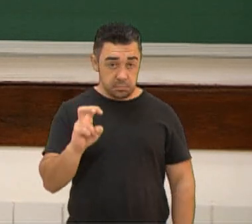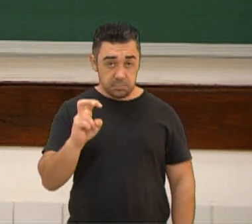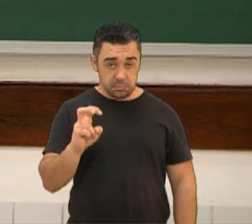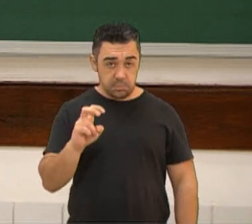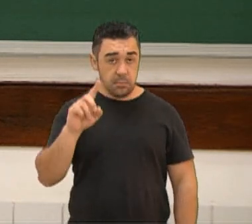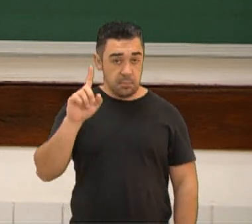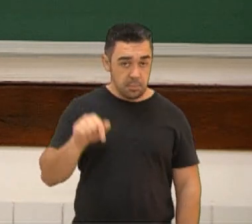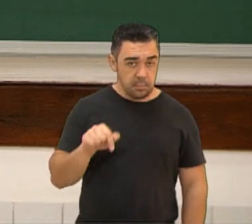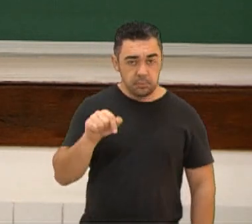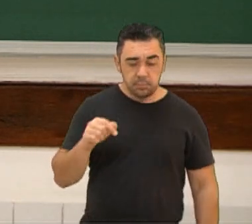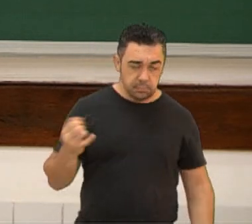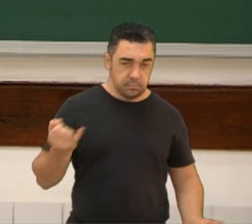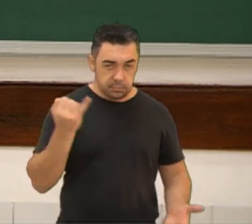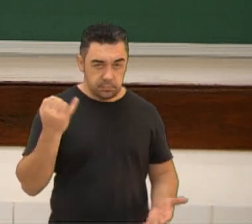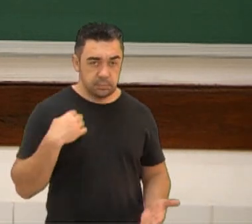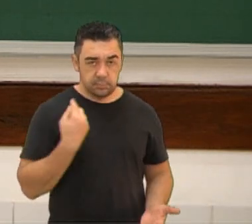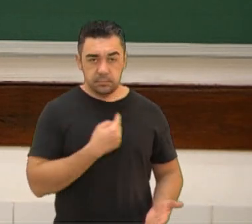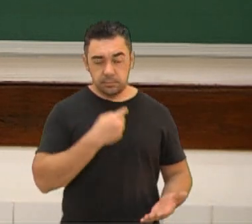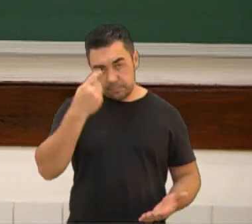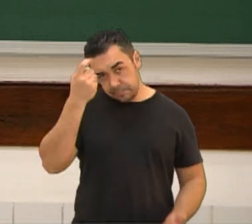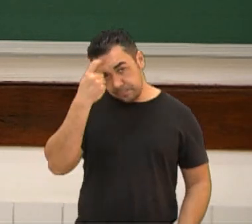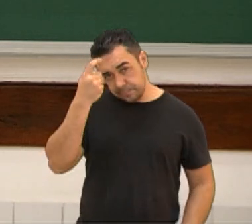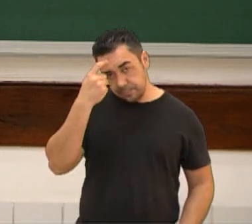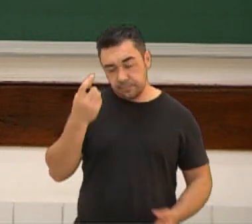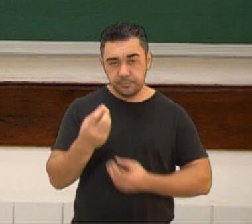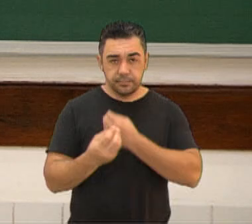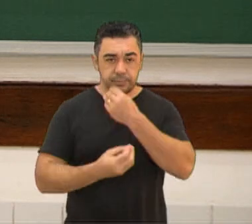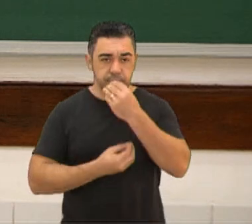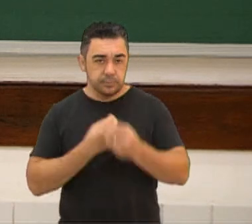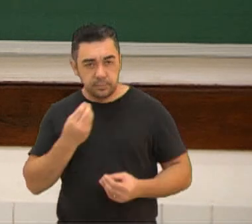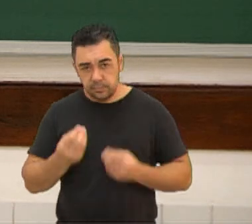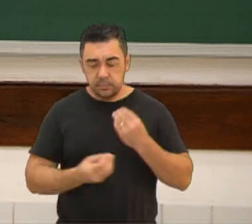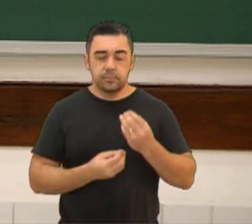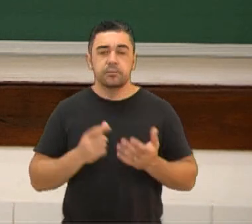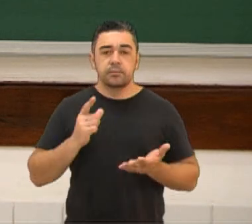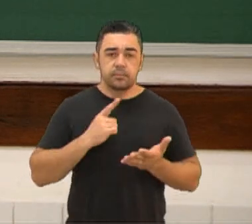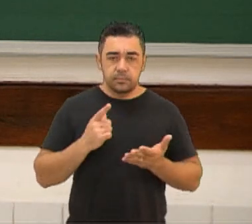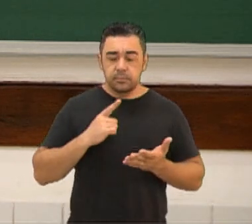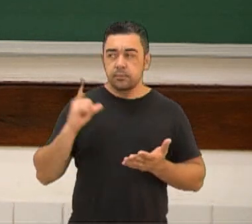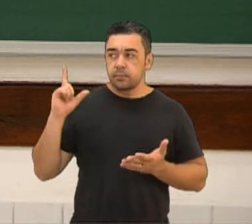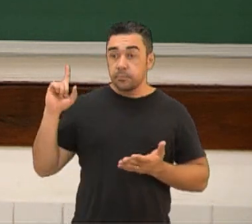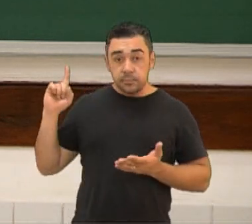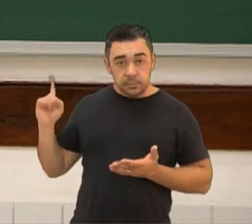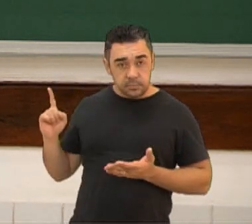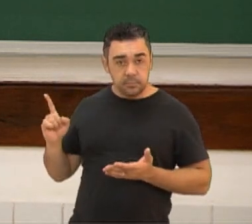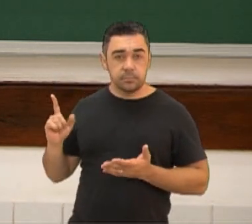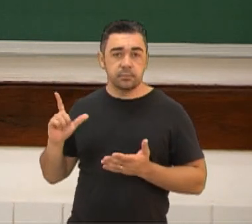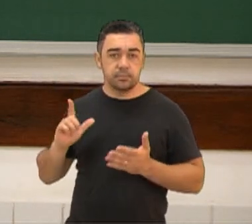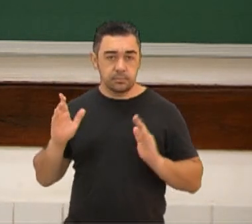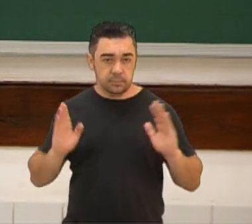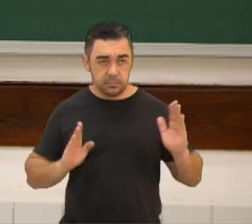ser muito importante para a gente pensar também como é que vai ser significante essas grandes navegações.